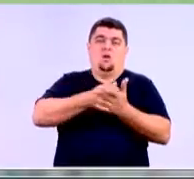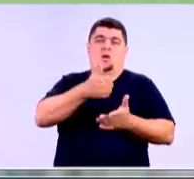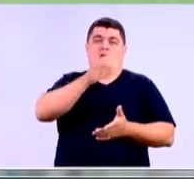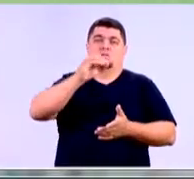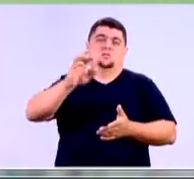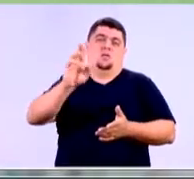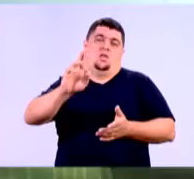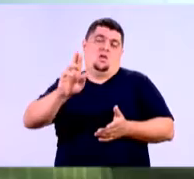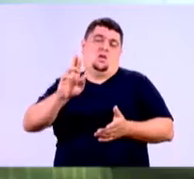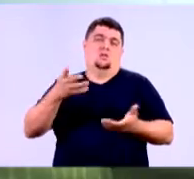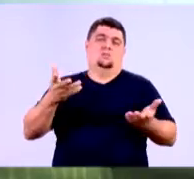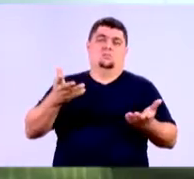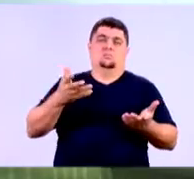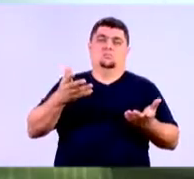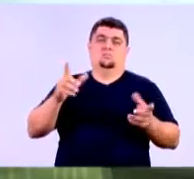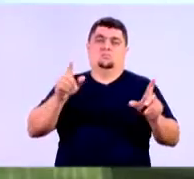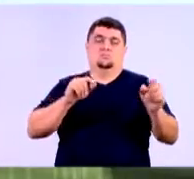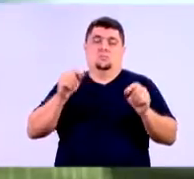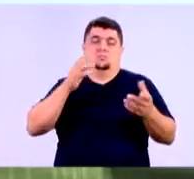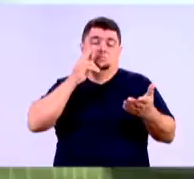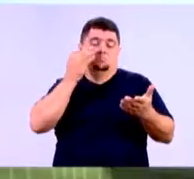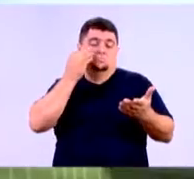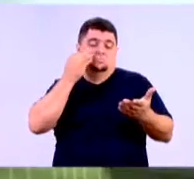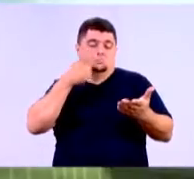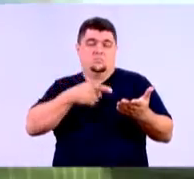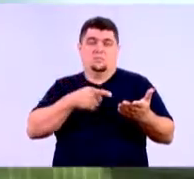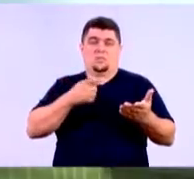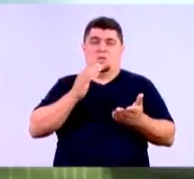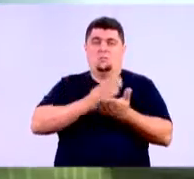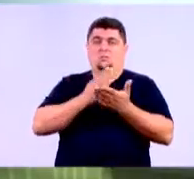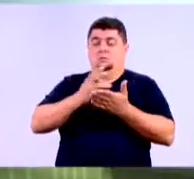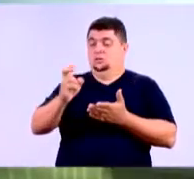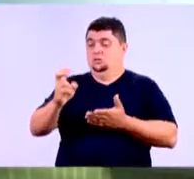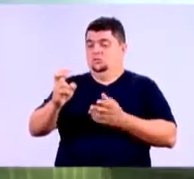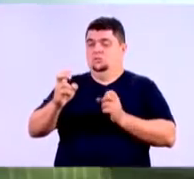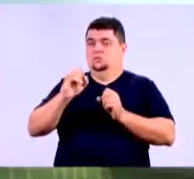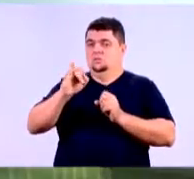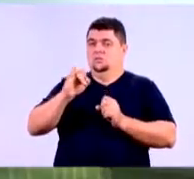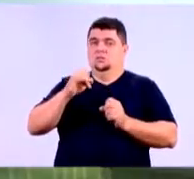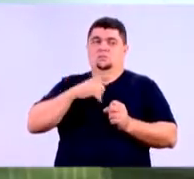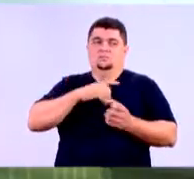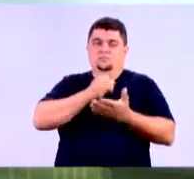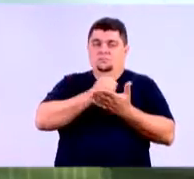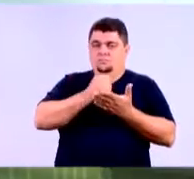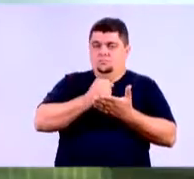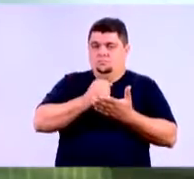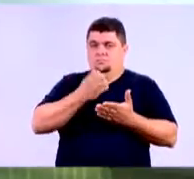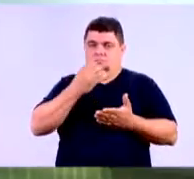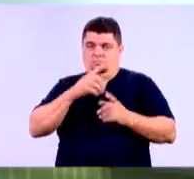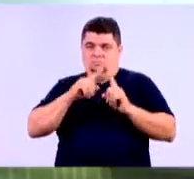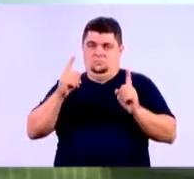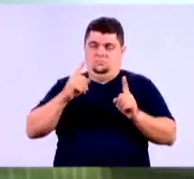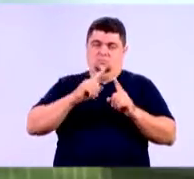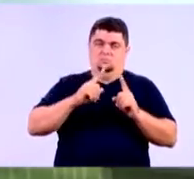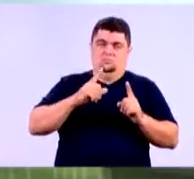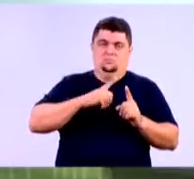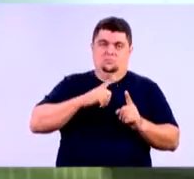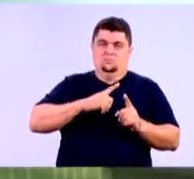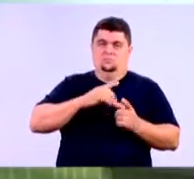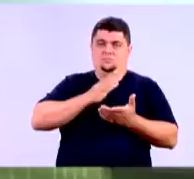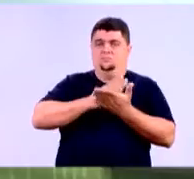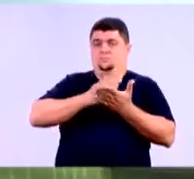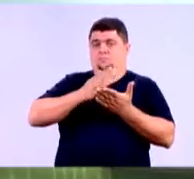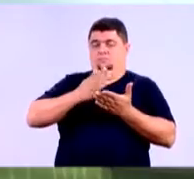ou no máximo de 300. No máximo eu posso parcelar em 5 parcelas, porque essa pessoa tem um emprego bom, estável, ela pode pagar até em